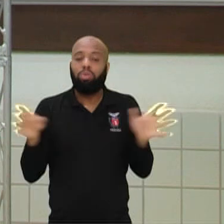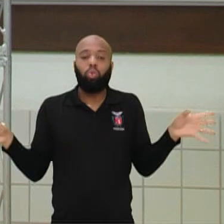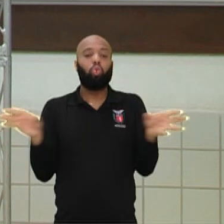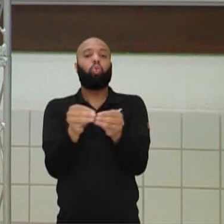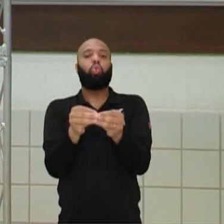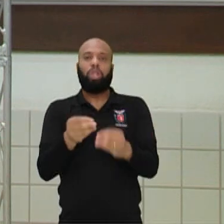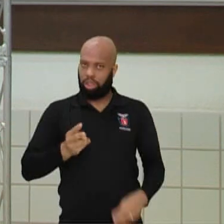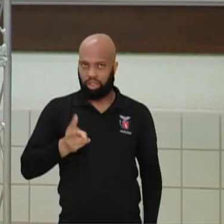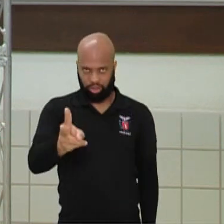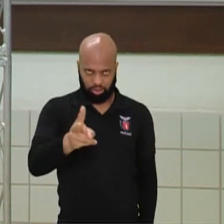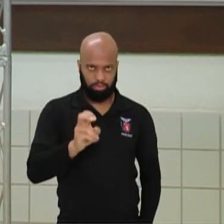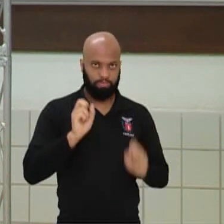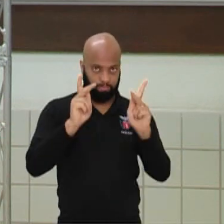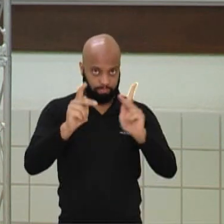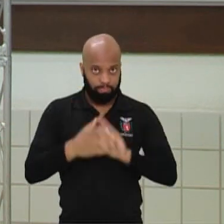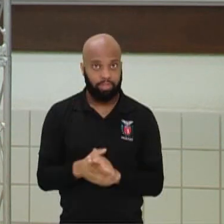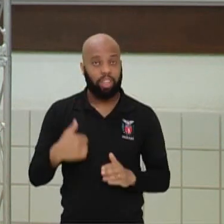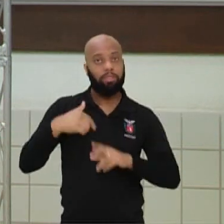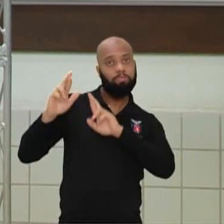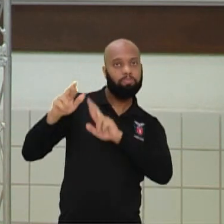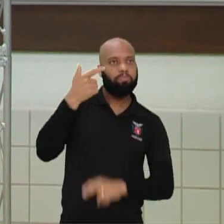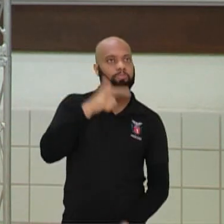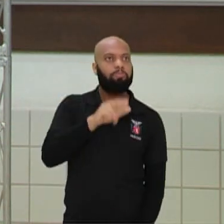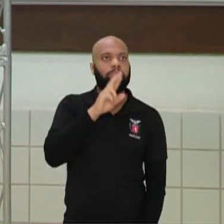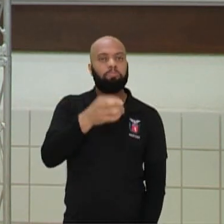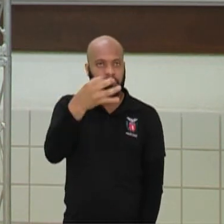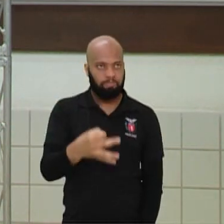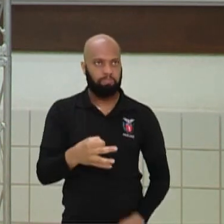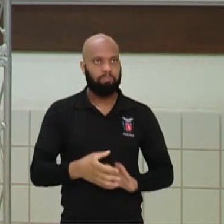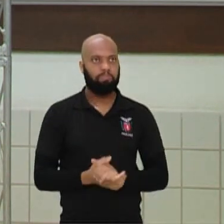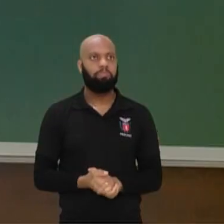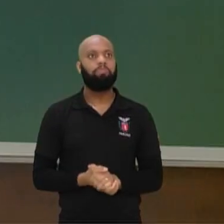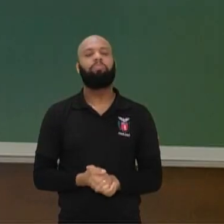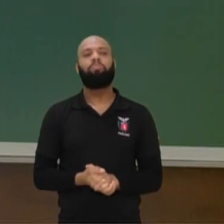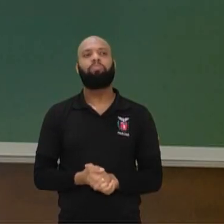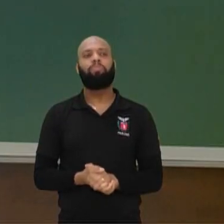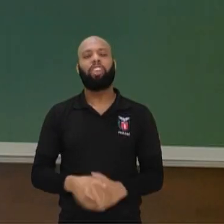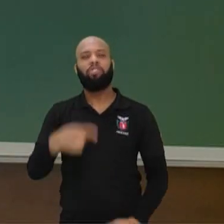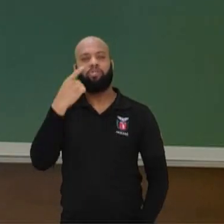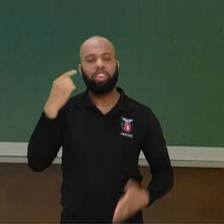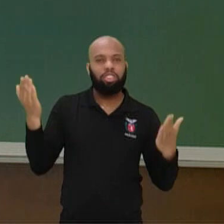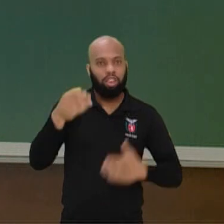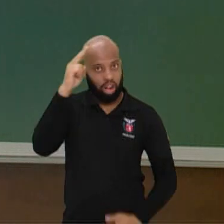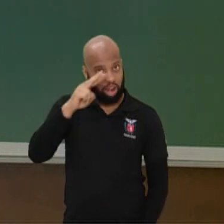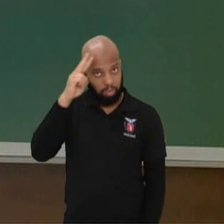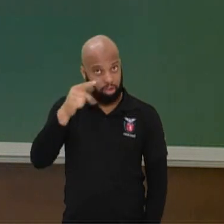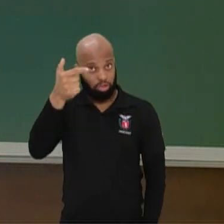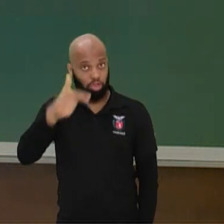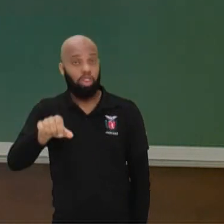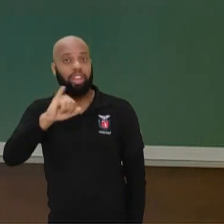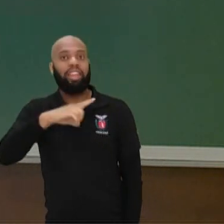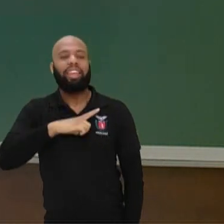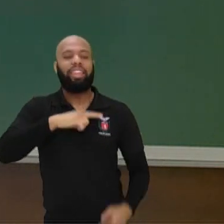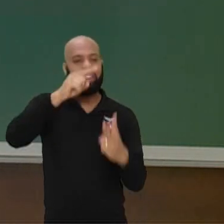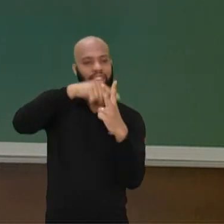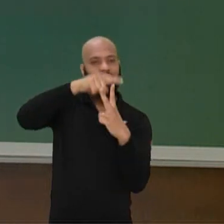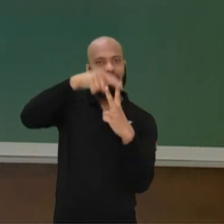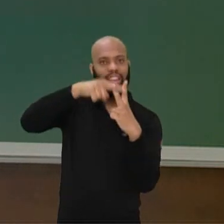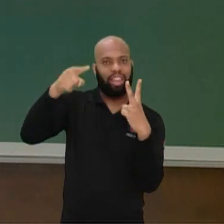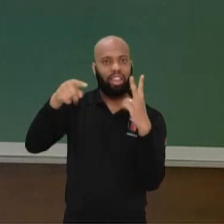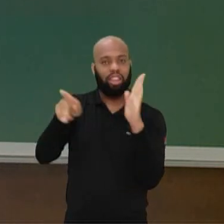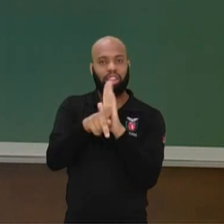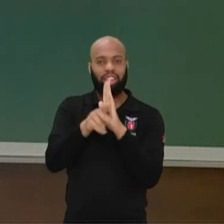reduzida, ok? Espero que vocês tenham acertado aí, né? Então, vamos relembrar, se a gente tem raiz